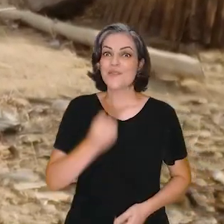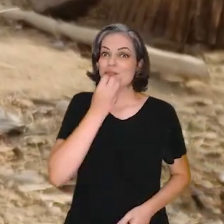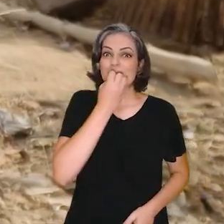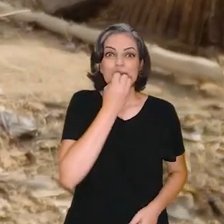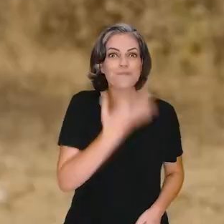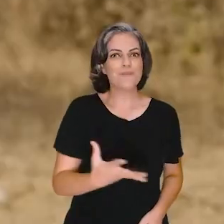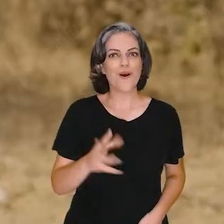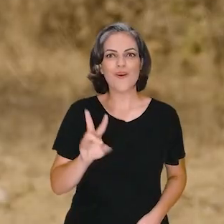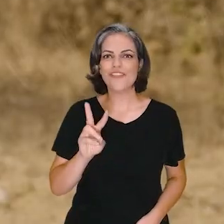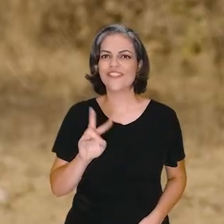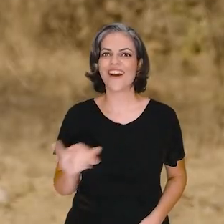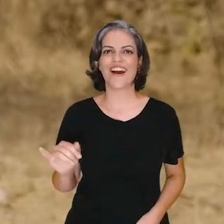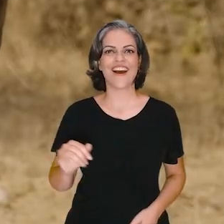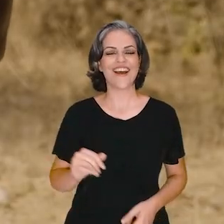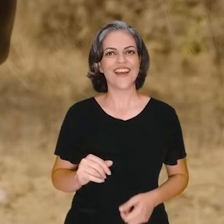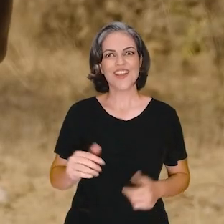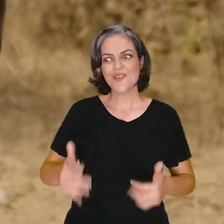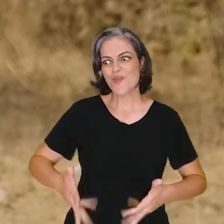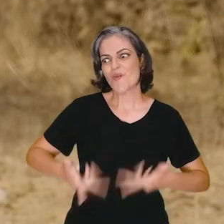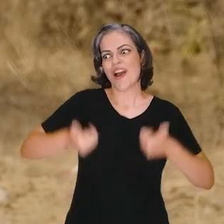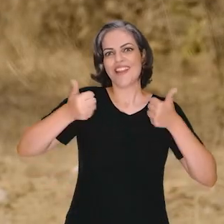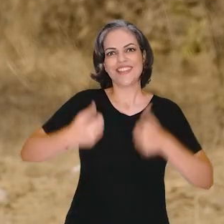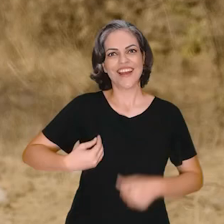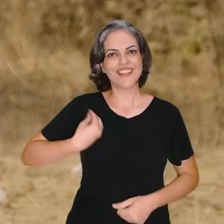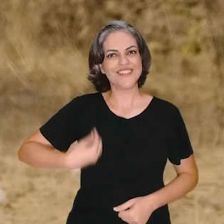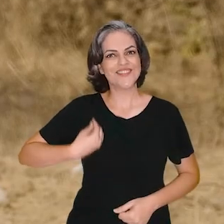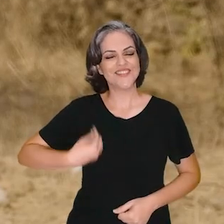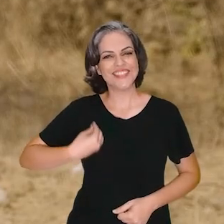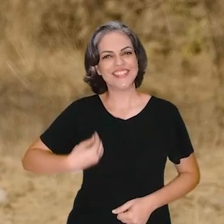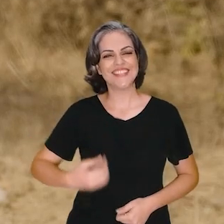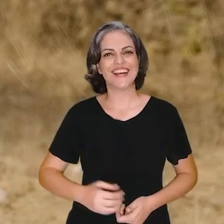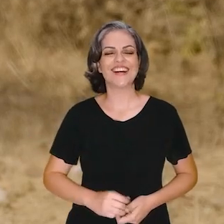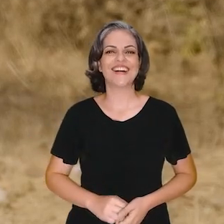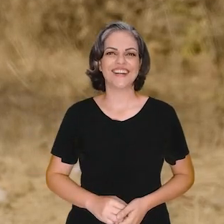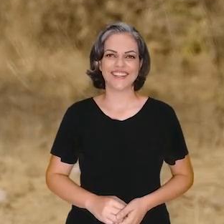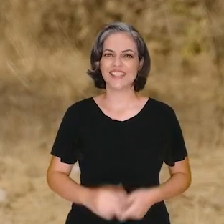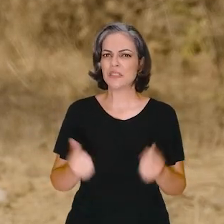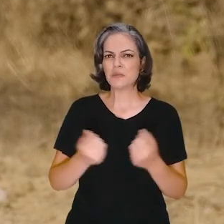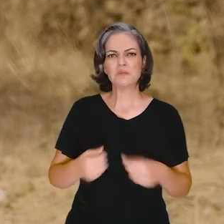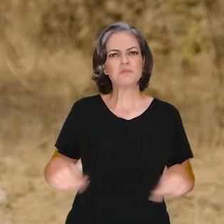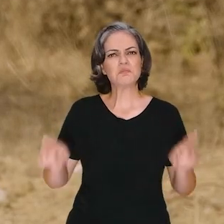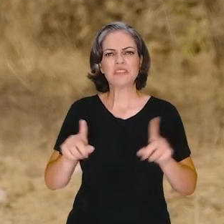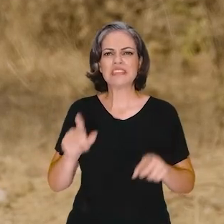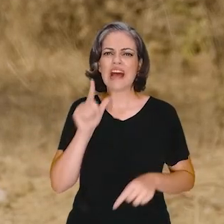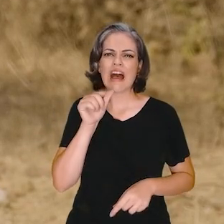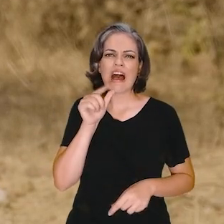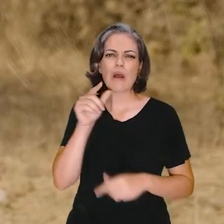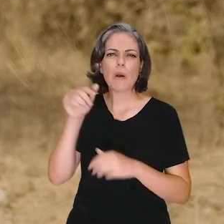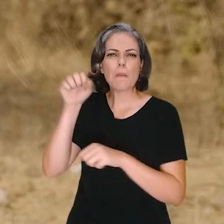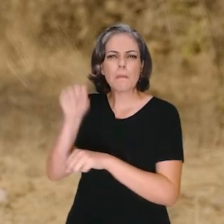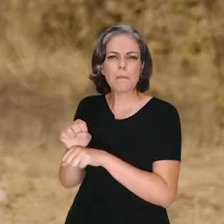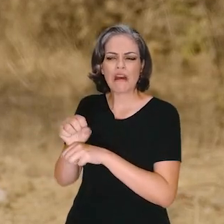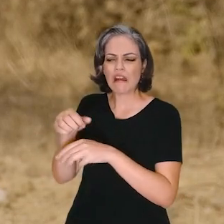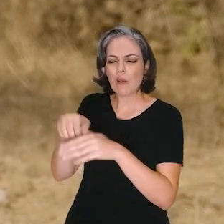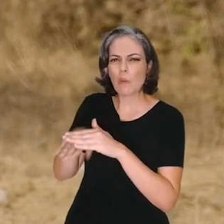Ah, vai ser bom demais, né? Uma qualidade de vida melhor, precisar ficar bebendo